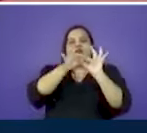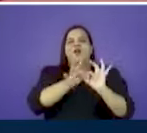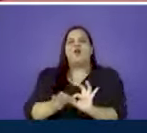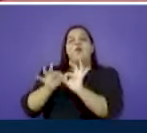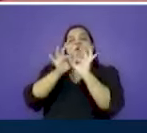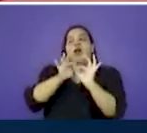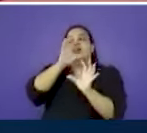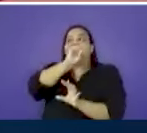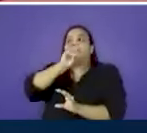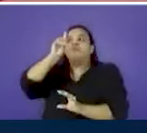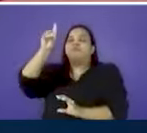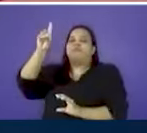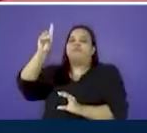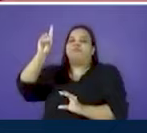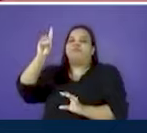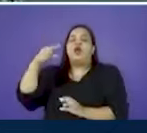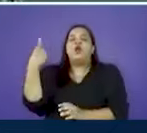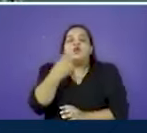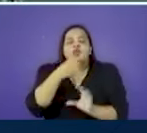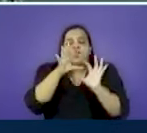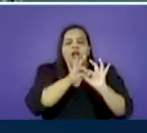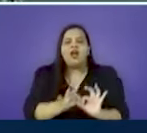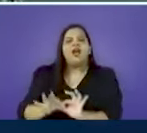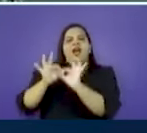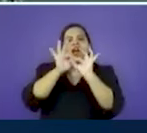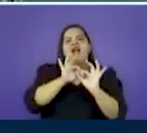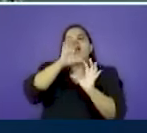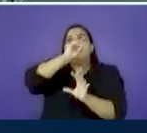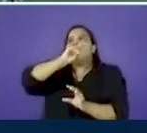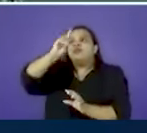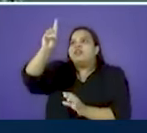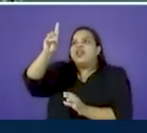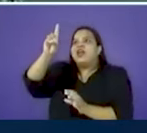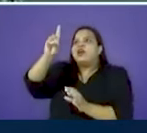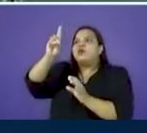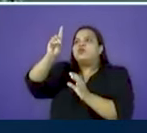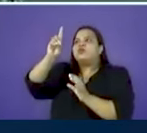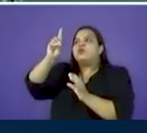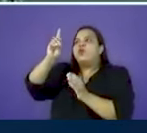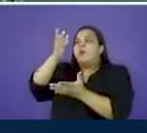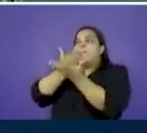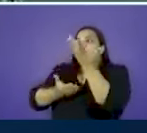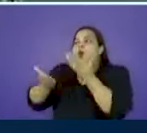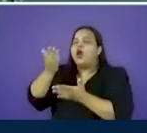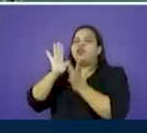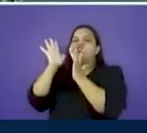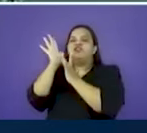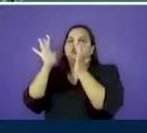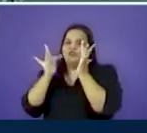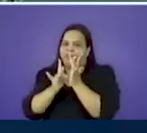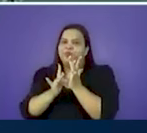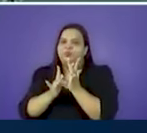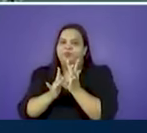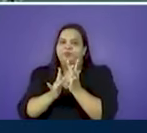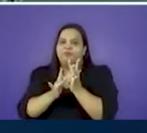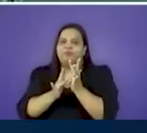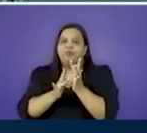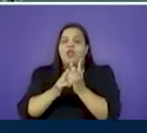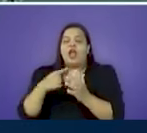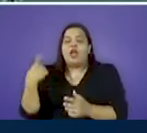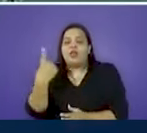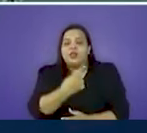Pai. A nossa comunhão é com o Pai por intermédio do Filho, por intermédio de Jesus Cristo. A nossa